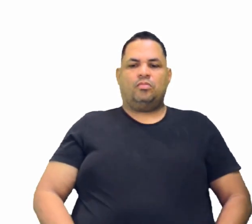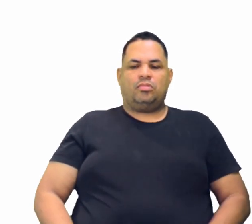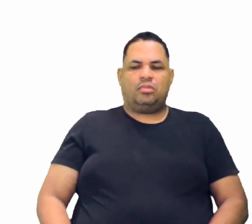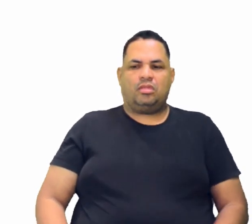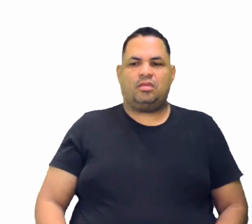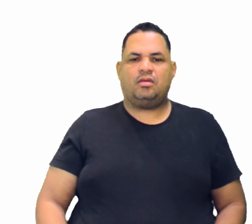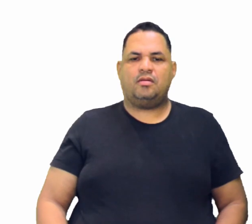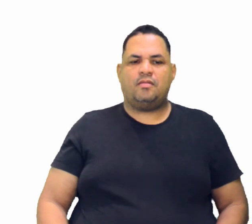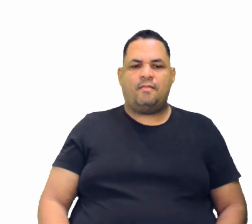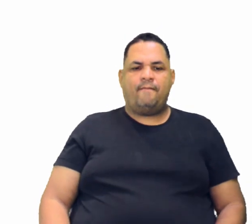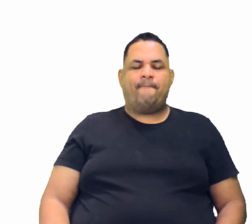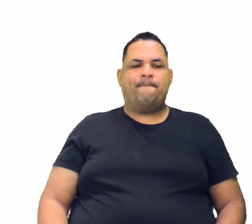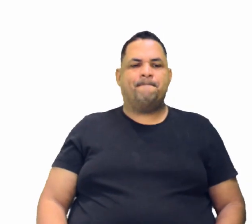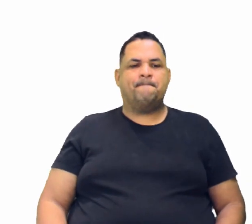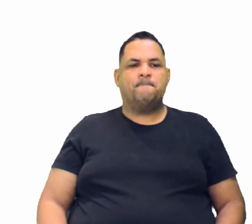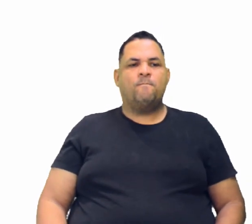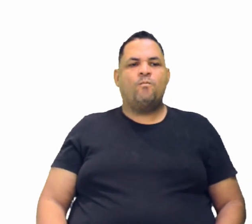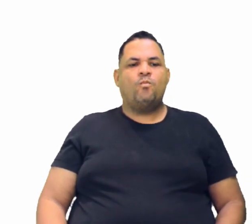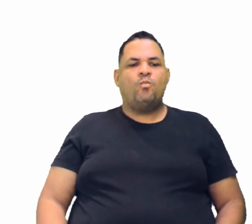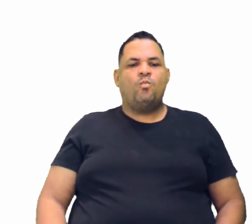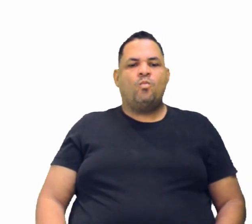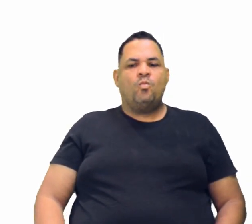Vamos lá.